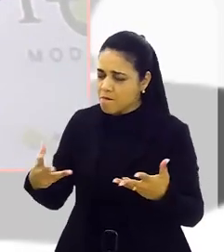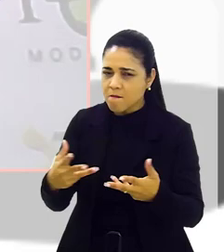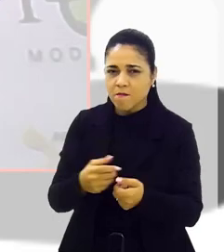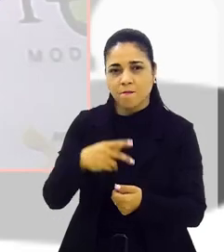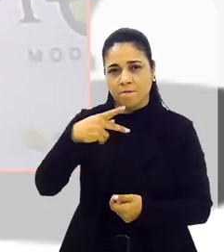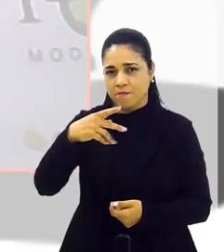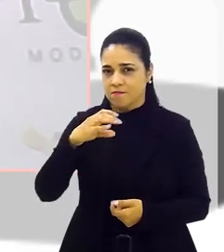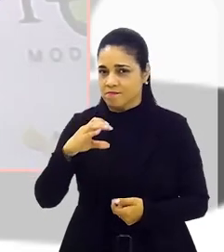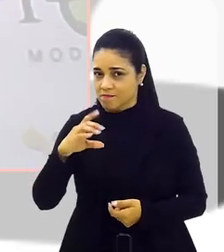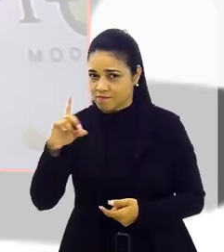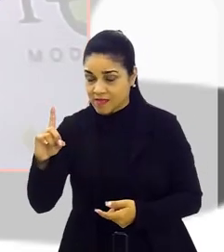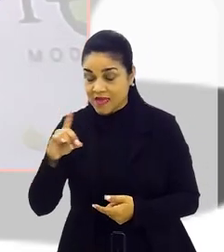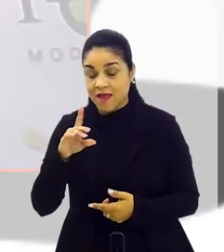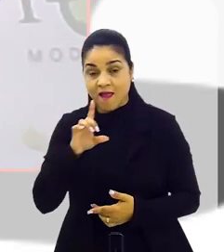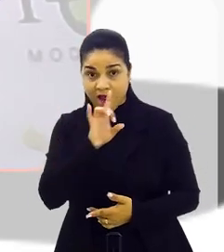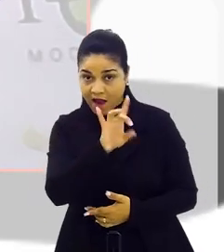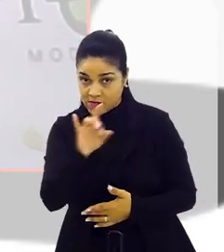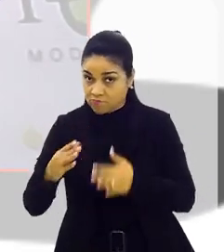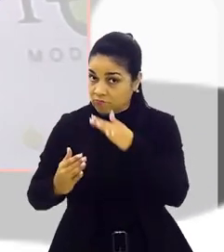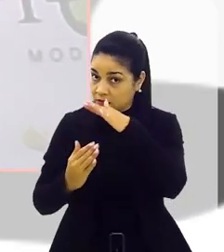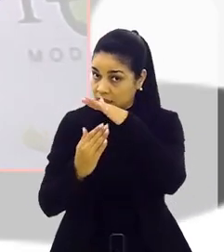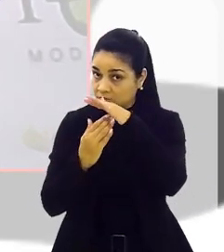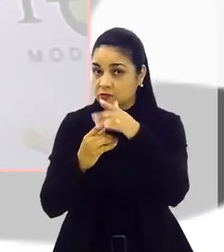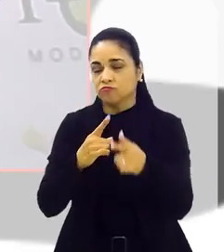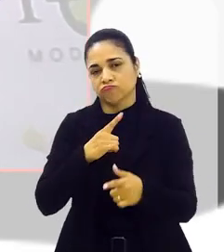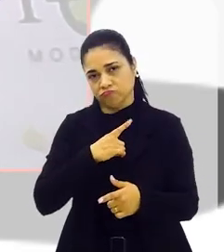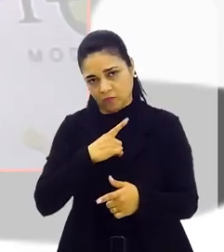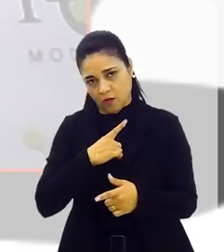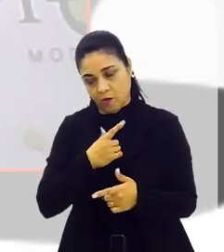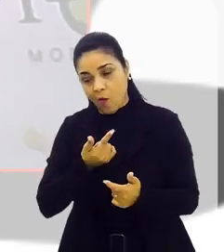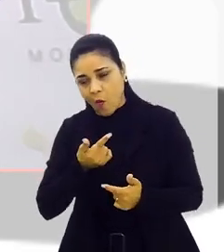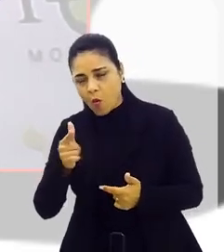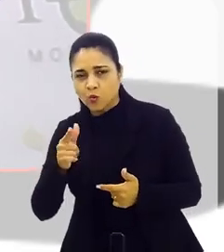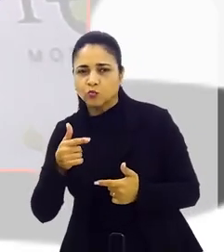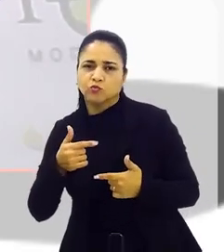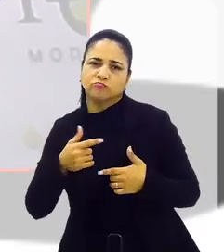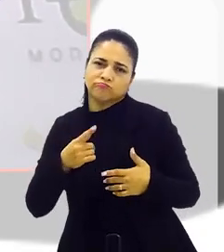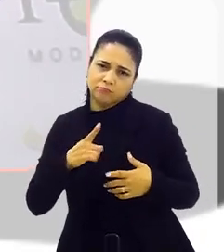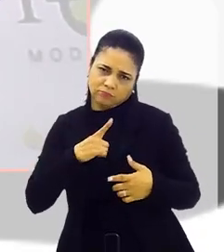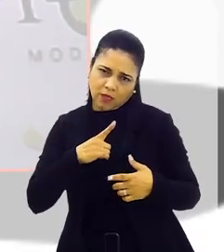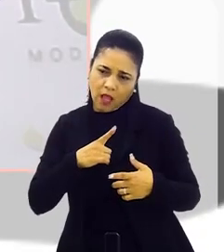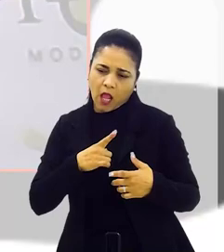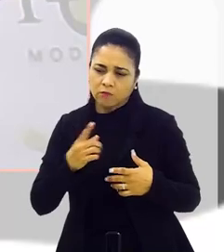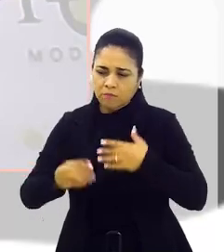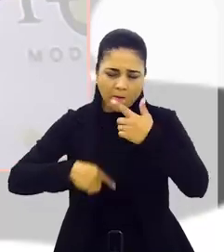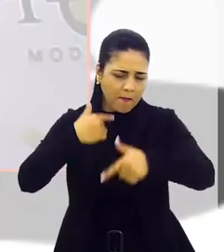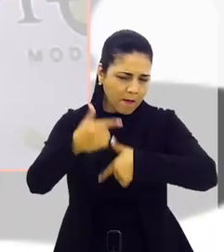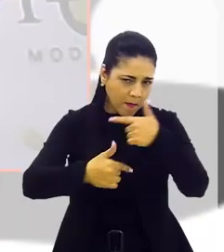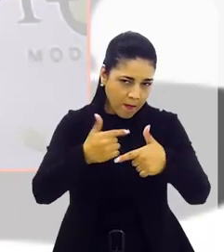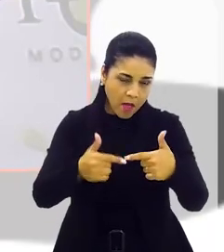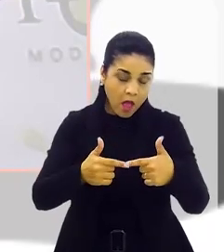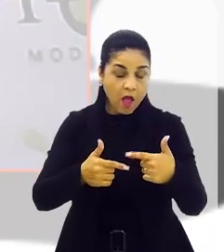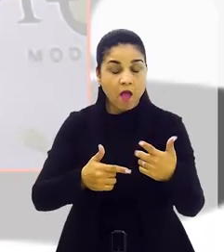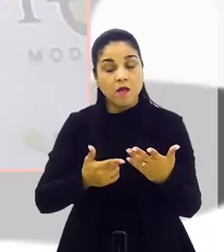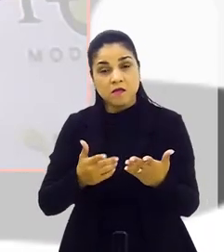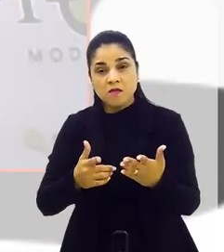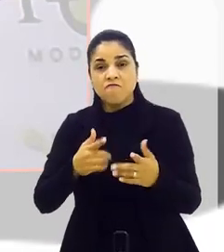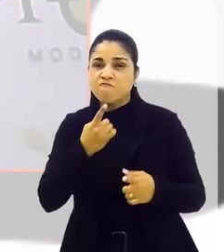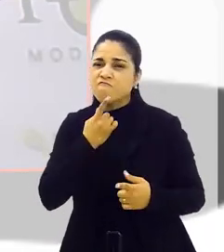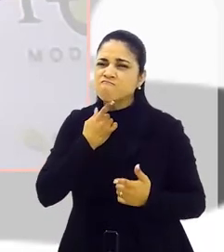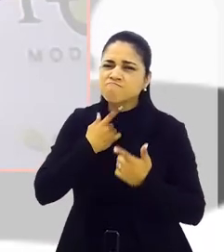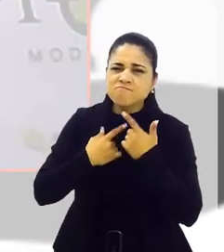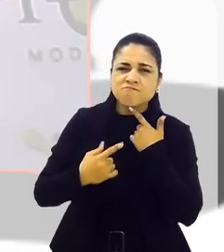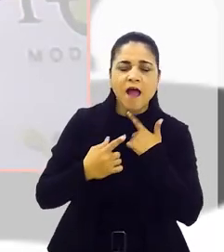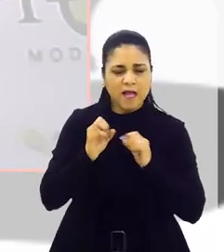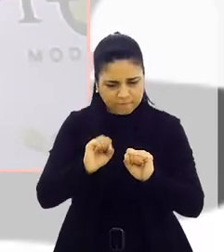maravilhosos. É claro que cada um dentro do seu limite. Uns fazem mais, outros fazem menos, mas todos fazem com